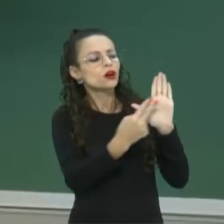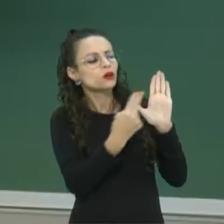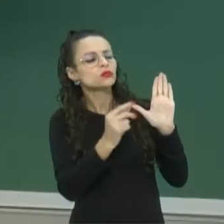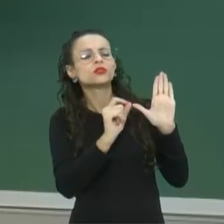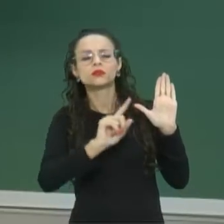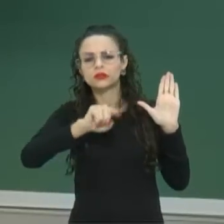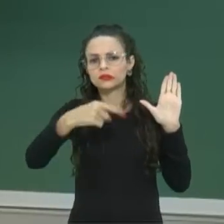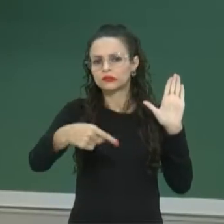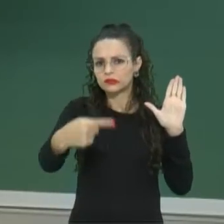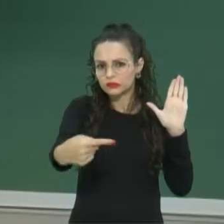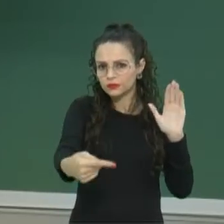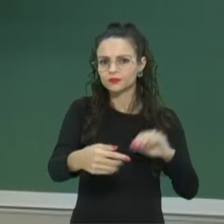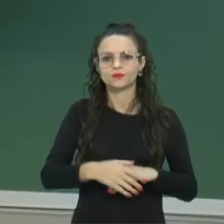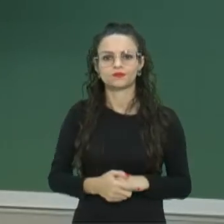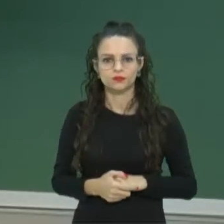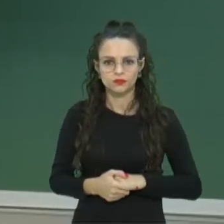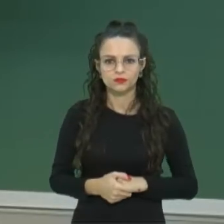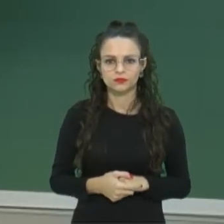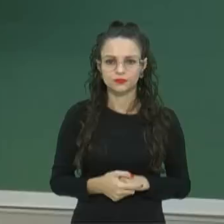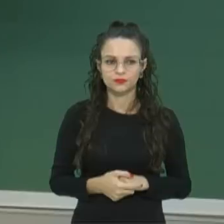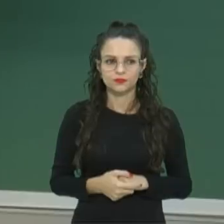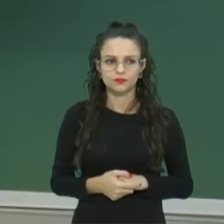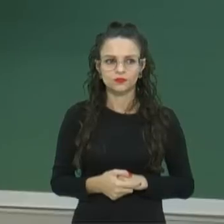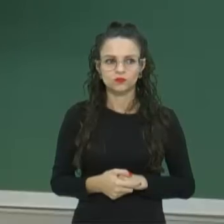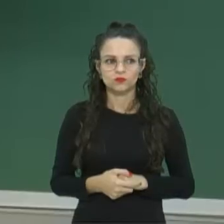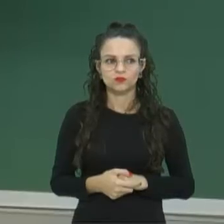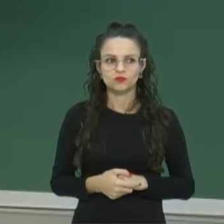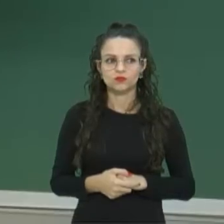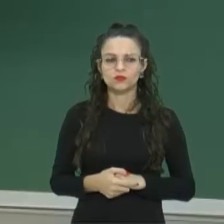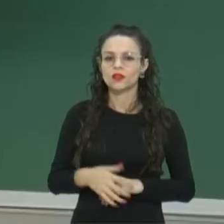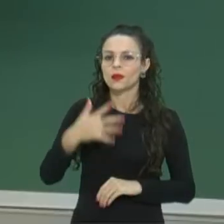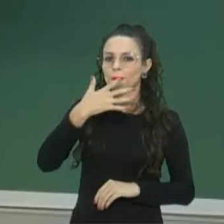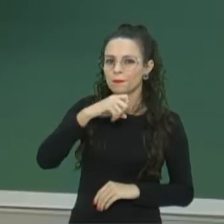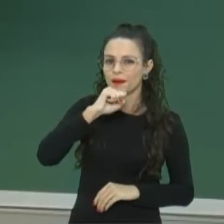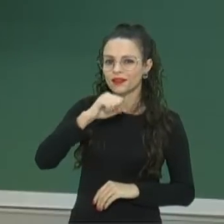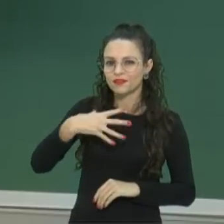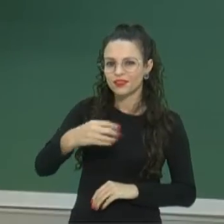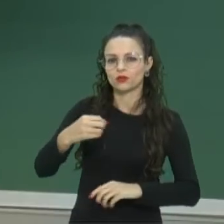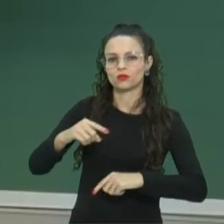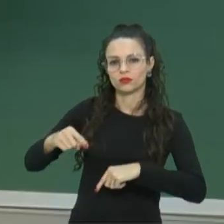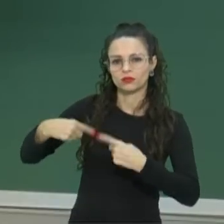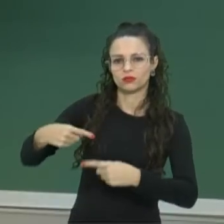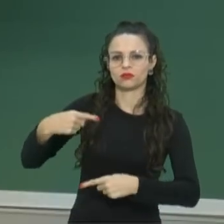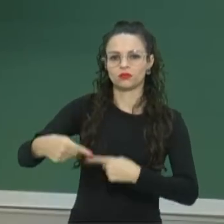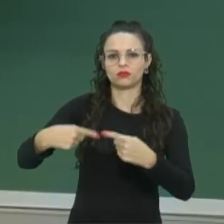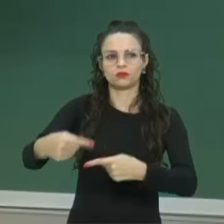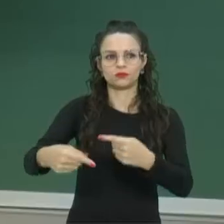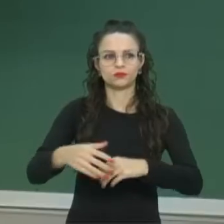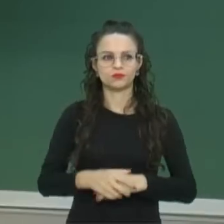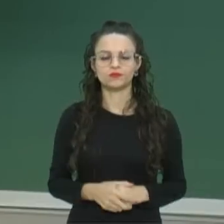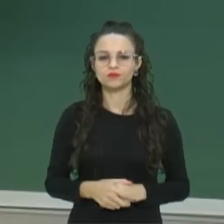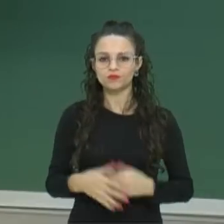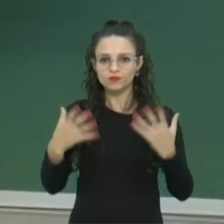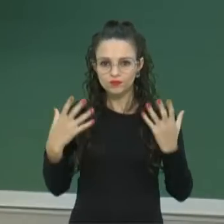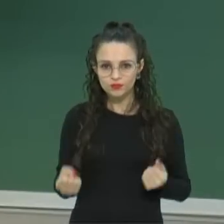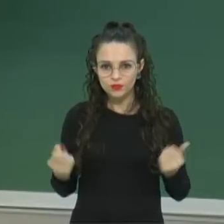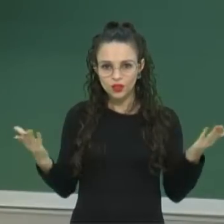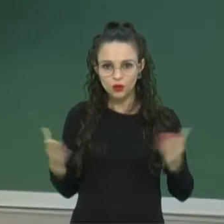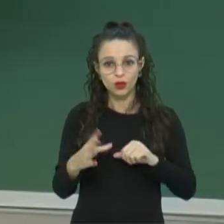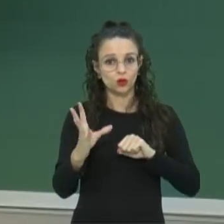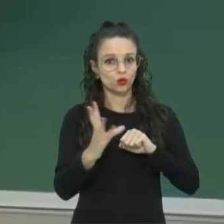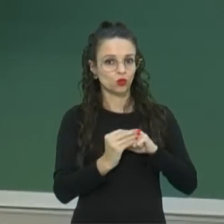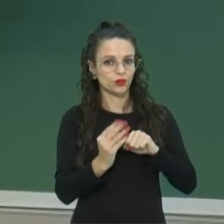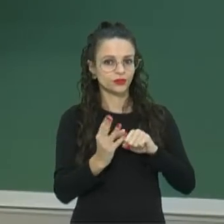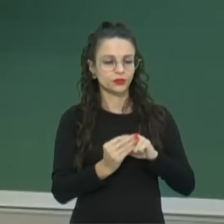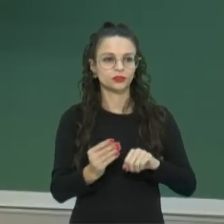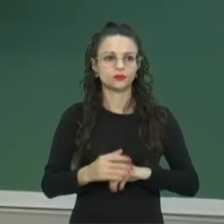De hereditariedade nesse sentido, tá? De passar de pai para filho. Tá? Vamos agora aos nossos